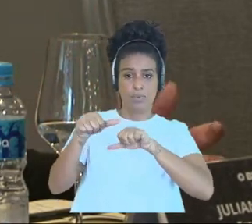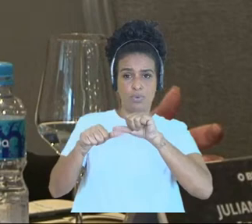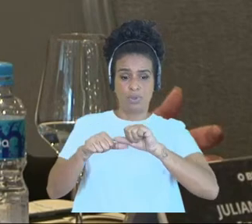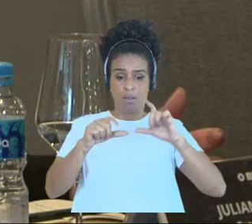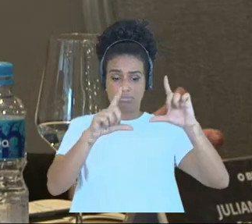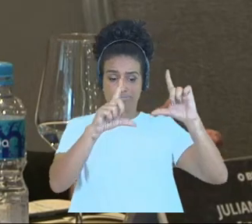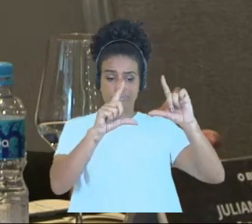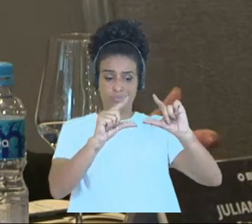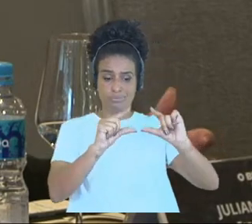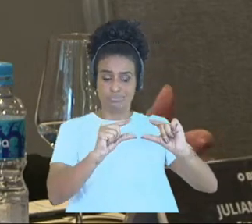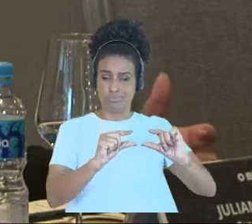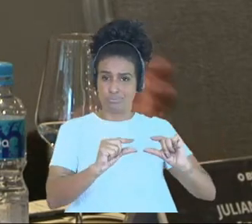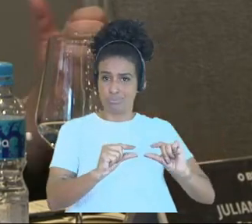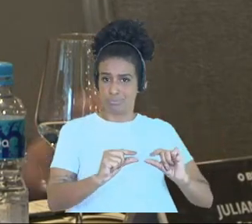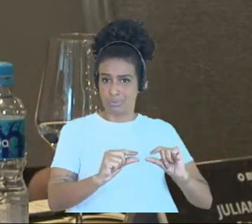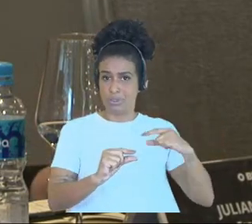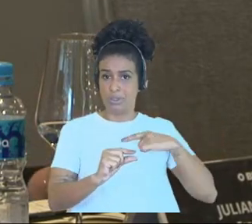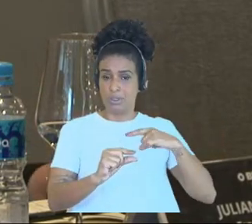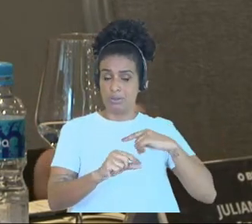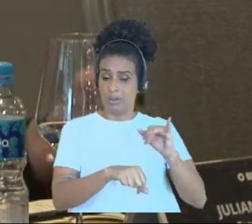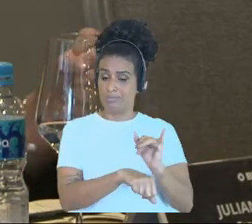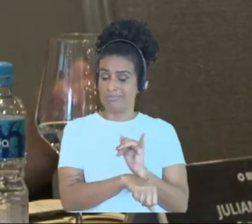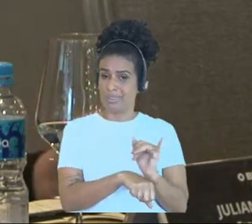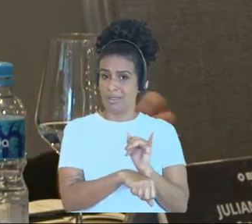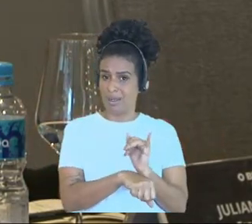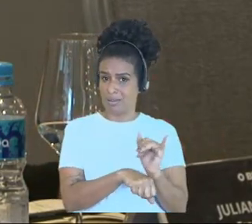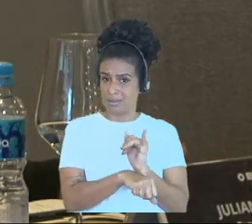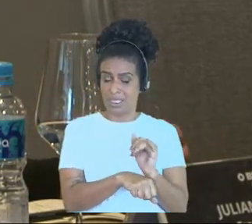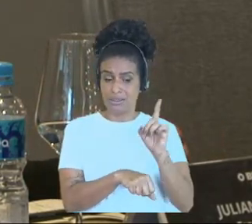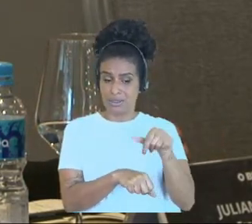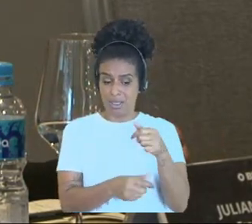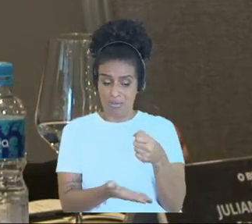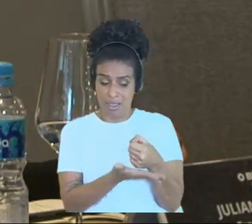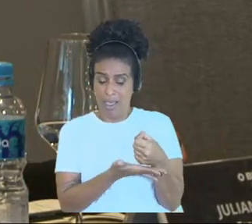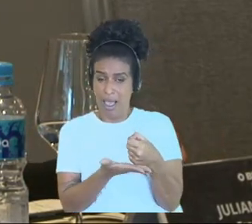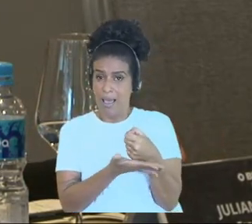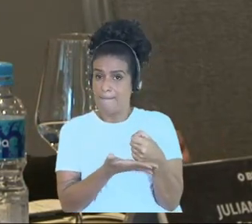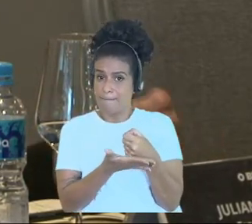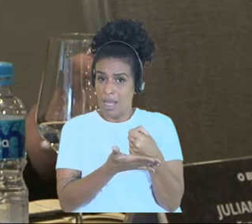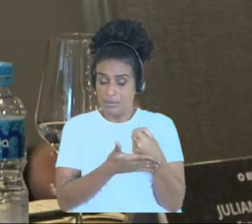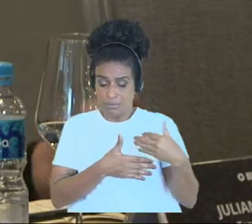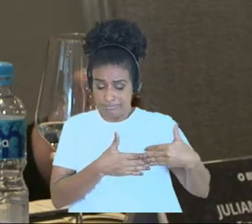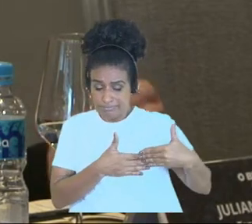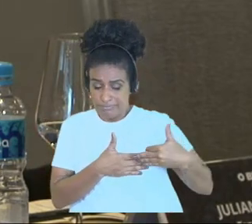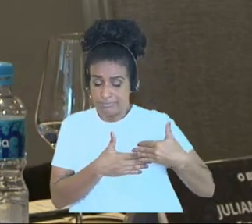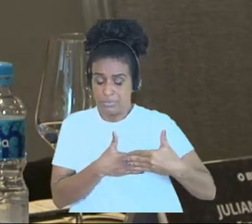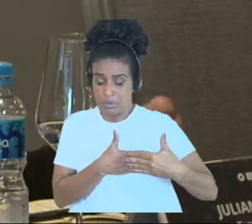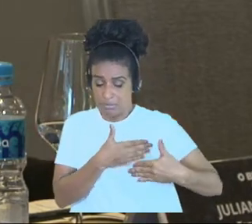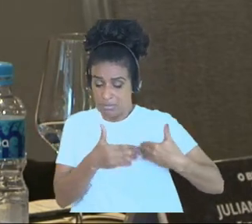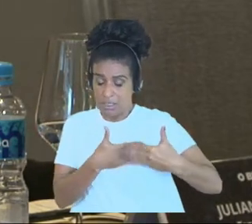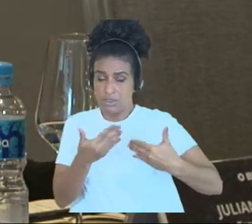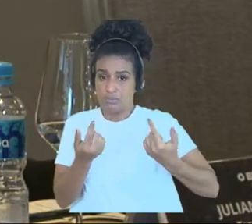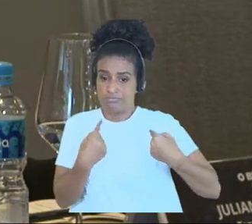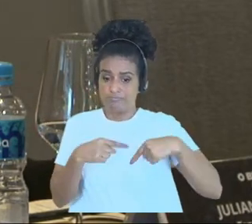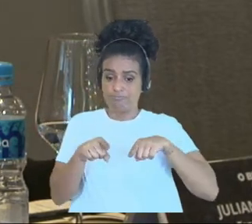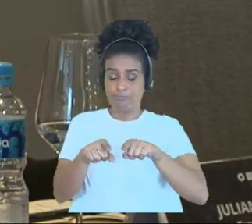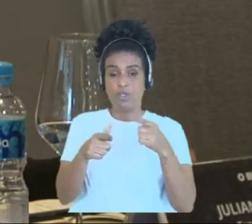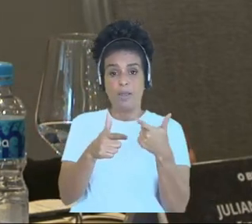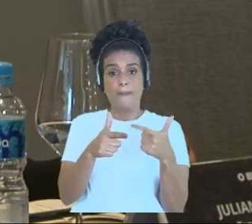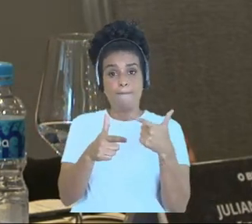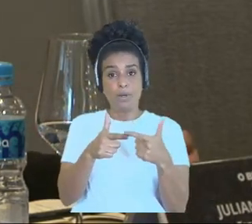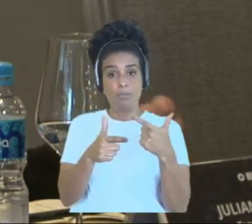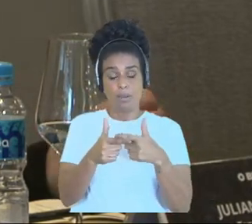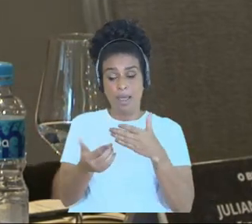o sentido do teto enquanto um mecanismo que ancora as expectativas sobre a nossa trajetória, porque o grande problema que levou a gente a aprovar o